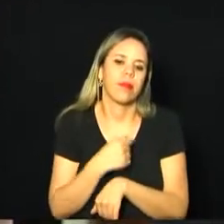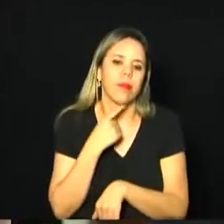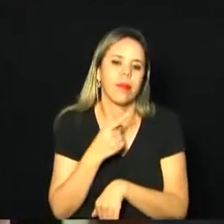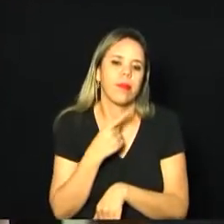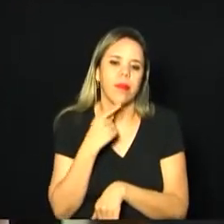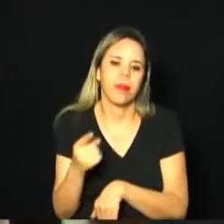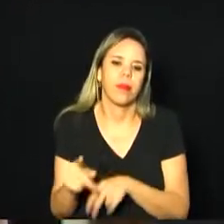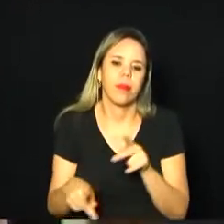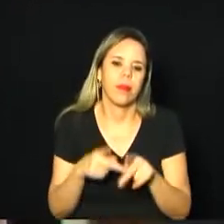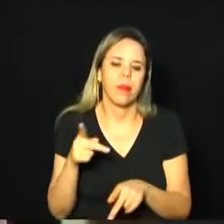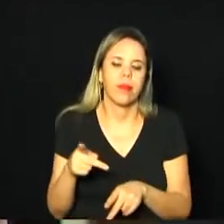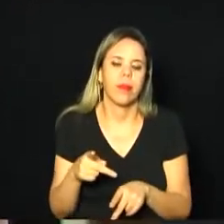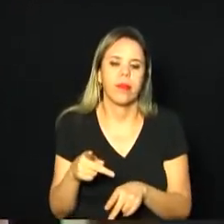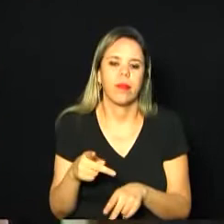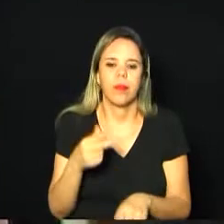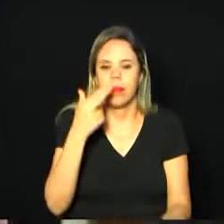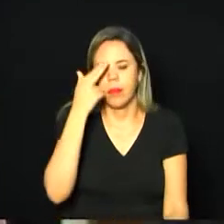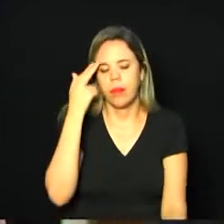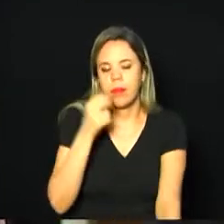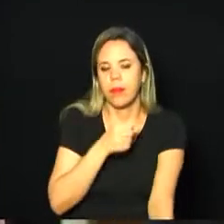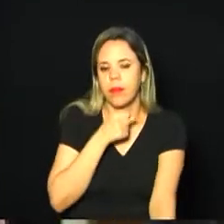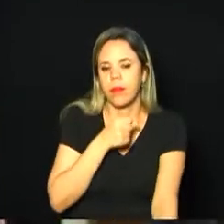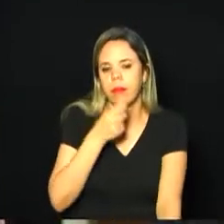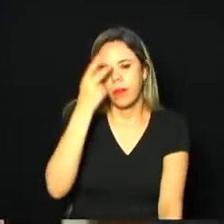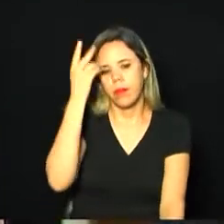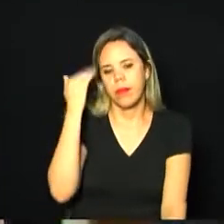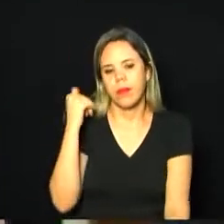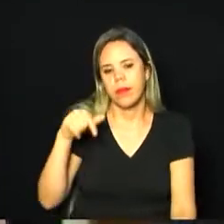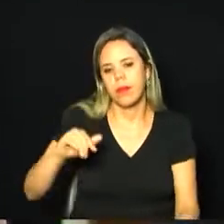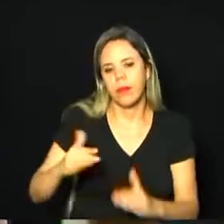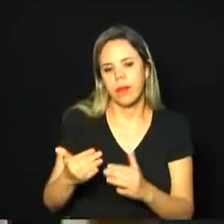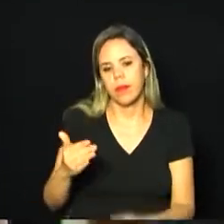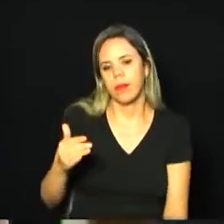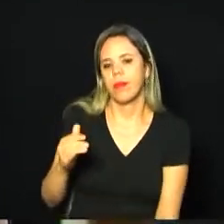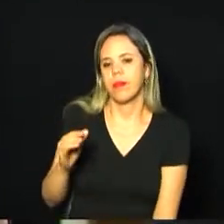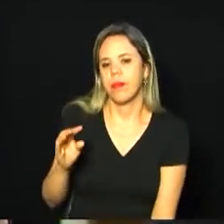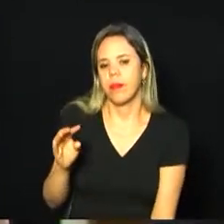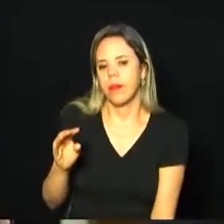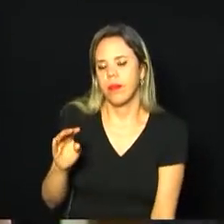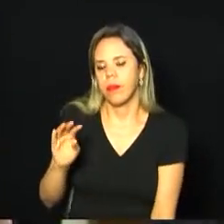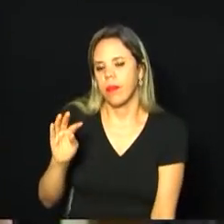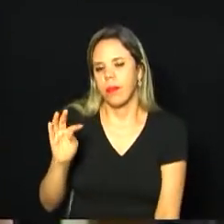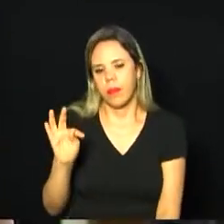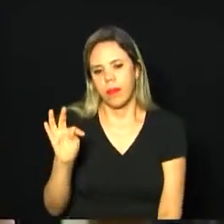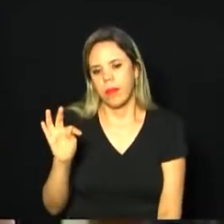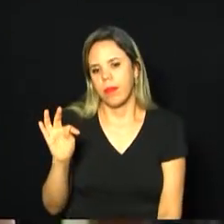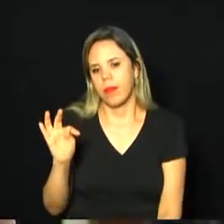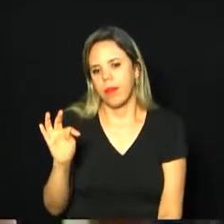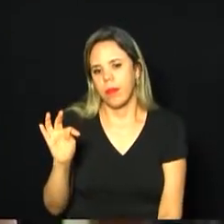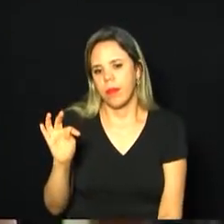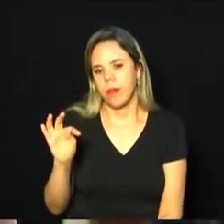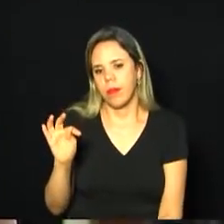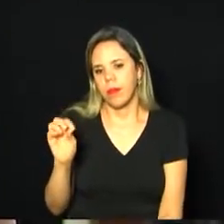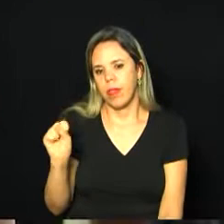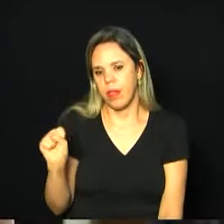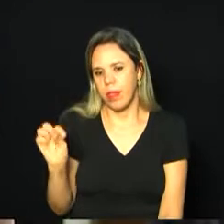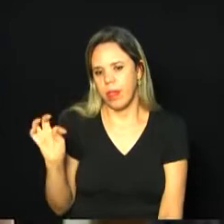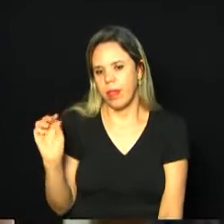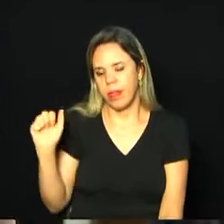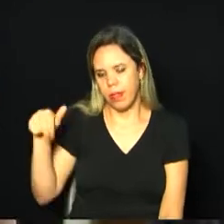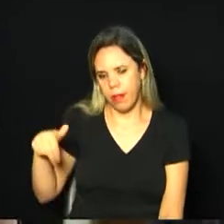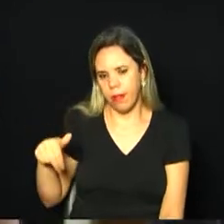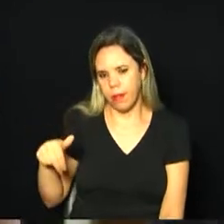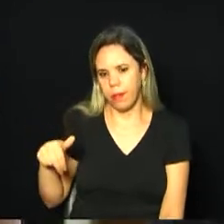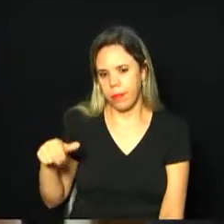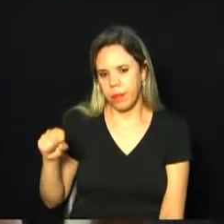dúvida então do nosso ângulo a Gabriel Castro o quê é sobre a Vila Estanislau ela tem uma história bastante peculiar tem a ver também com a